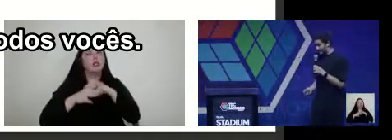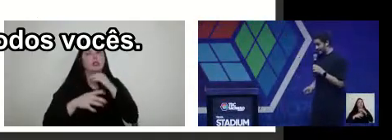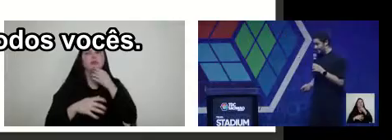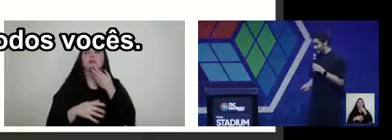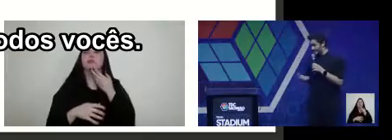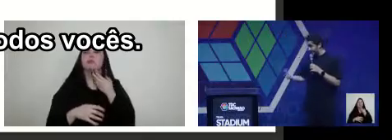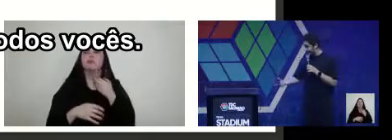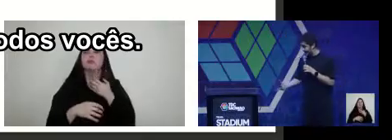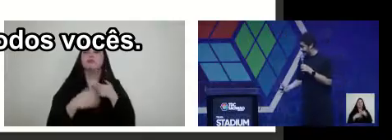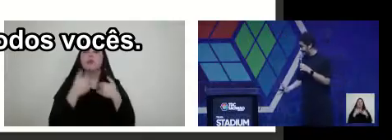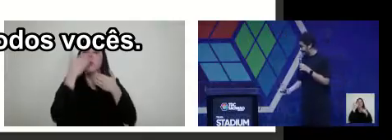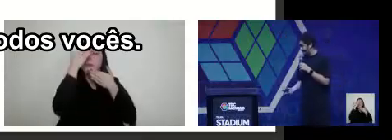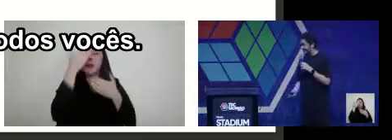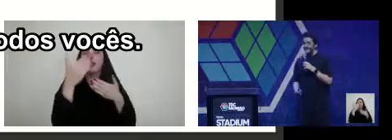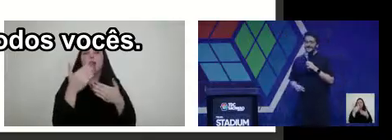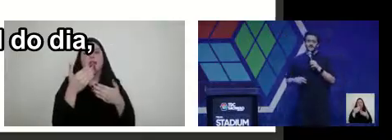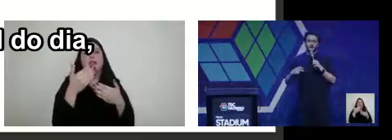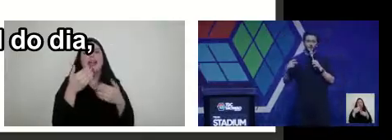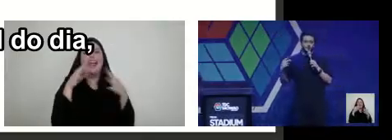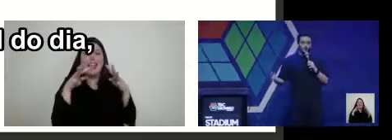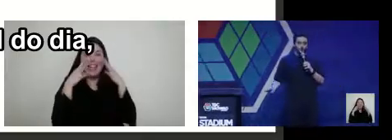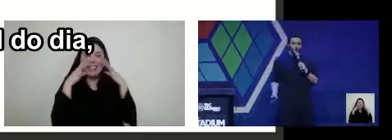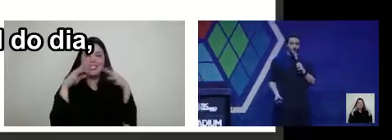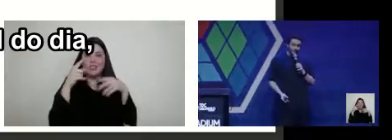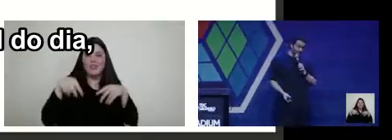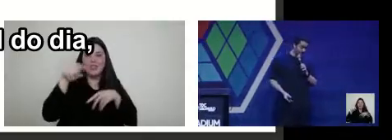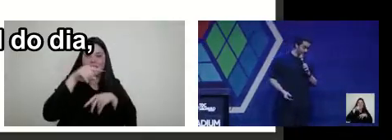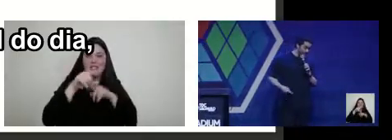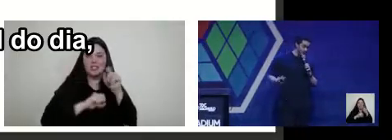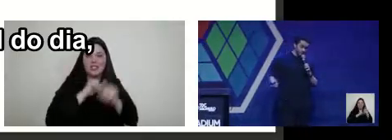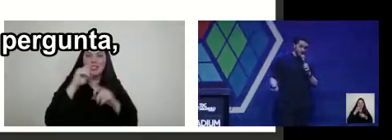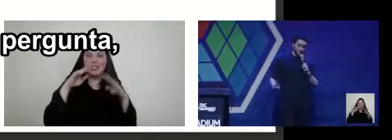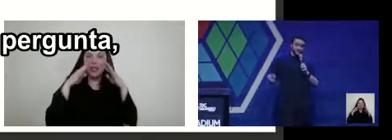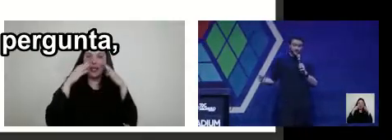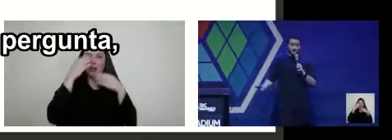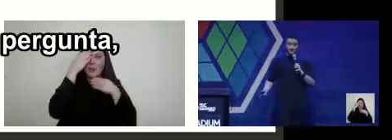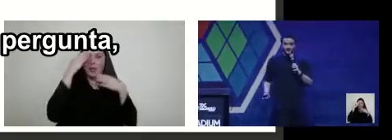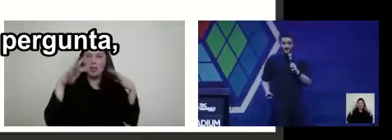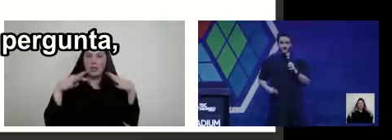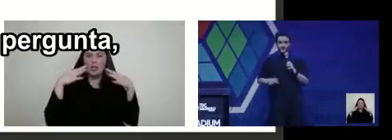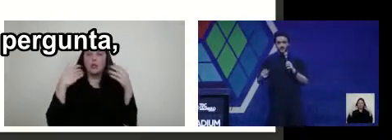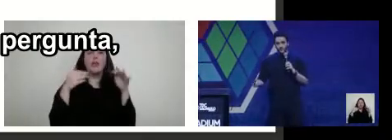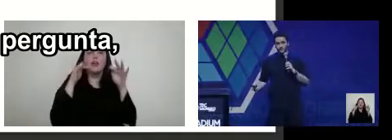Muito obrigado pela atenção de todos vocês. Eu estou no evento até o final do dia, então